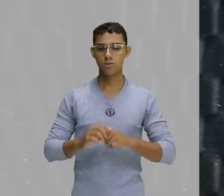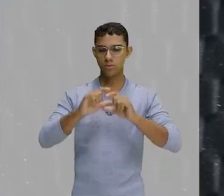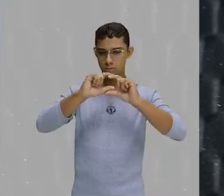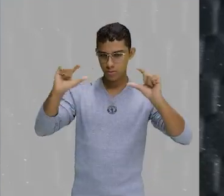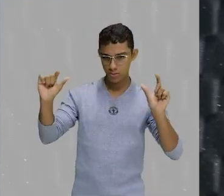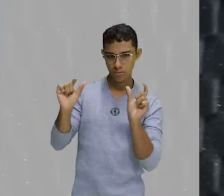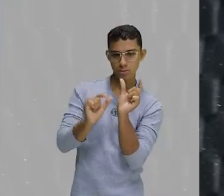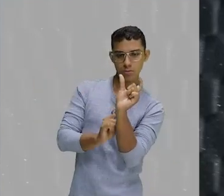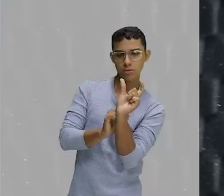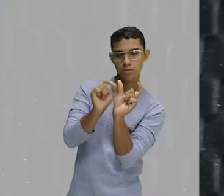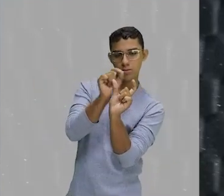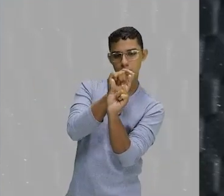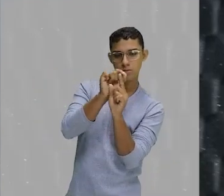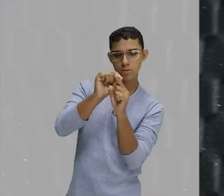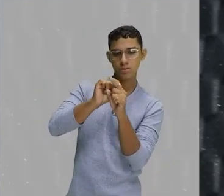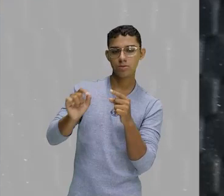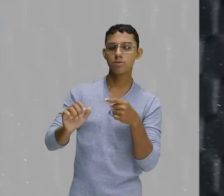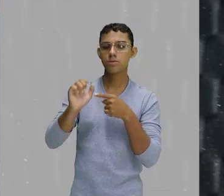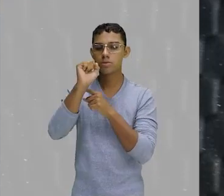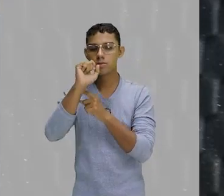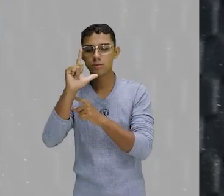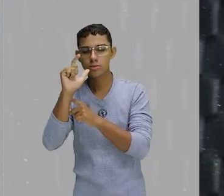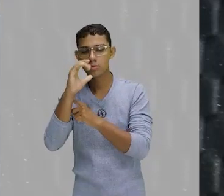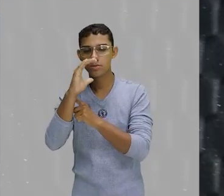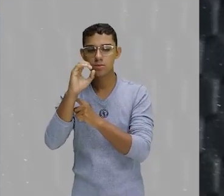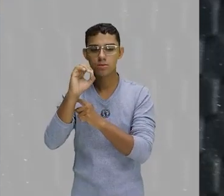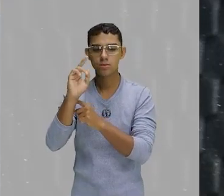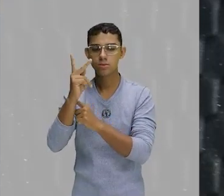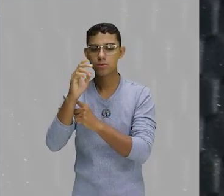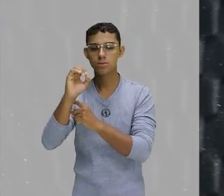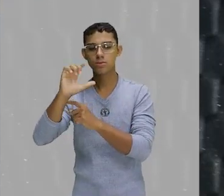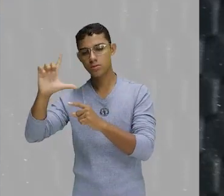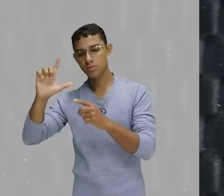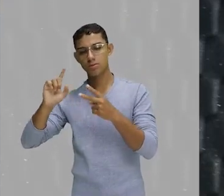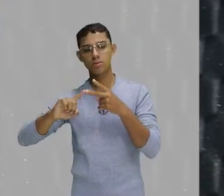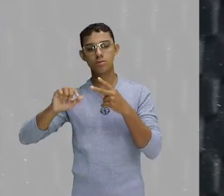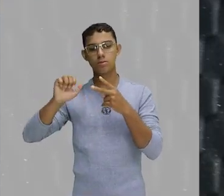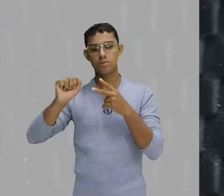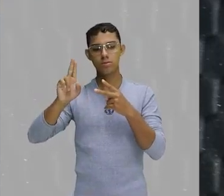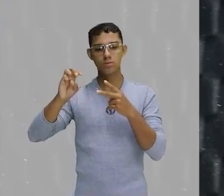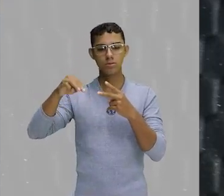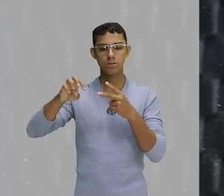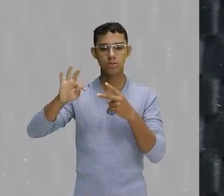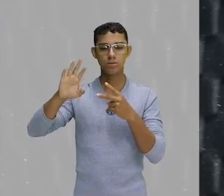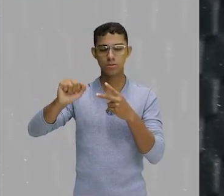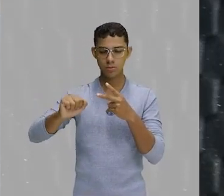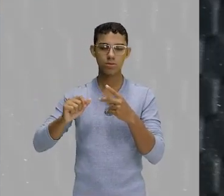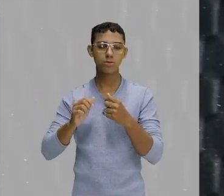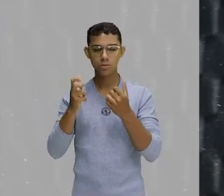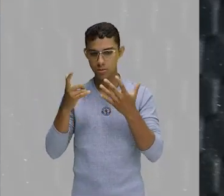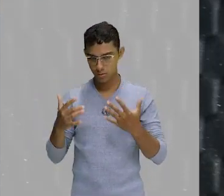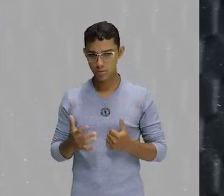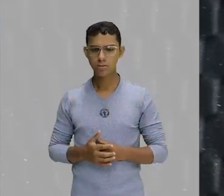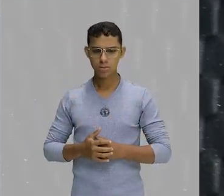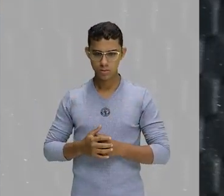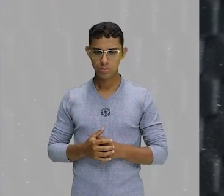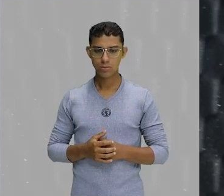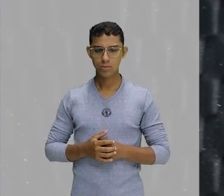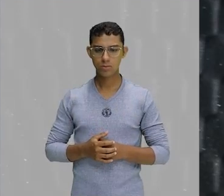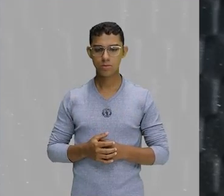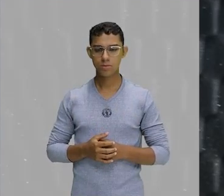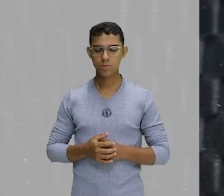negritado, tá? Álcool aumenta. Então, o que ele diz assim? Voy a extrañar a mi